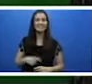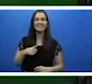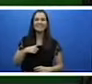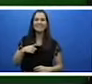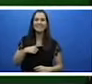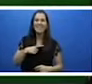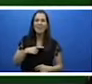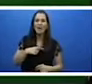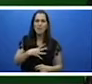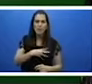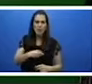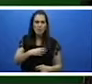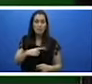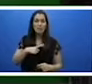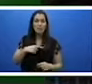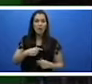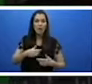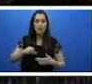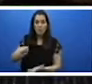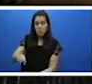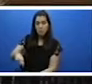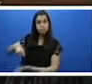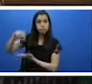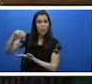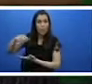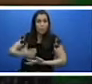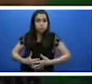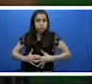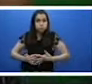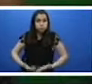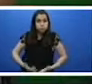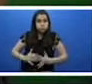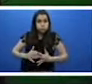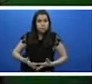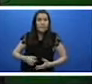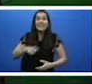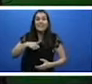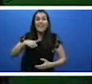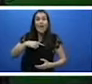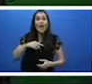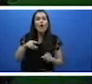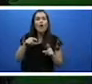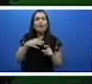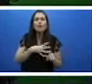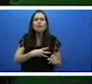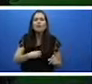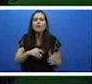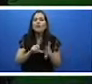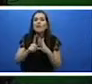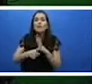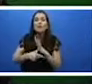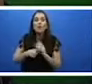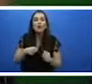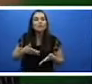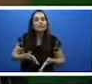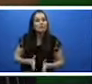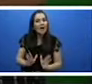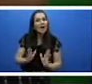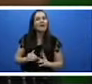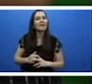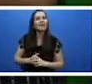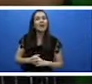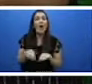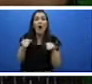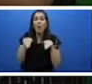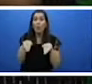bolsa, tá? Ou seja, onde carregam os seus filhotinhos depois de nascido, tá? É o caso